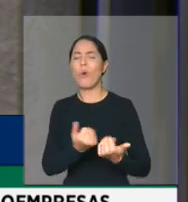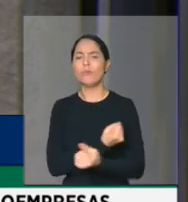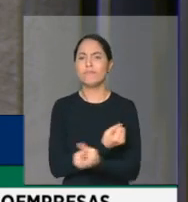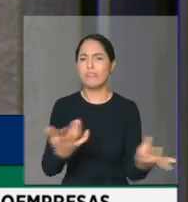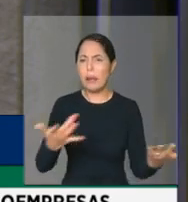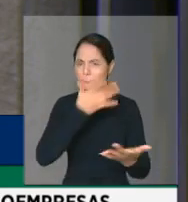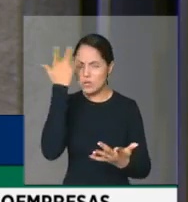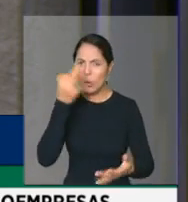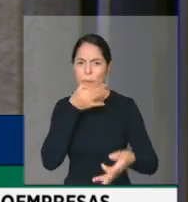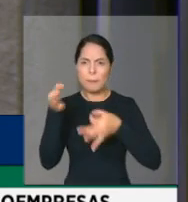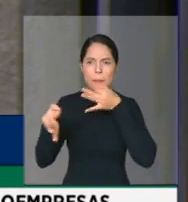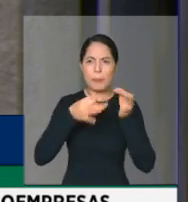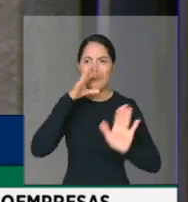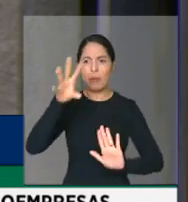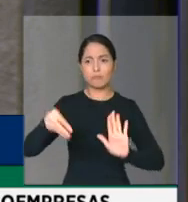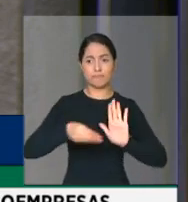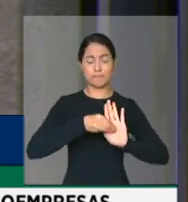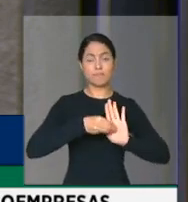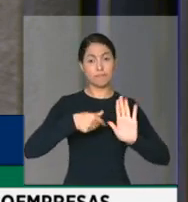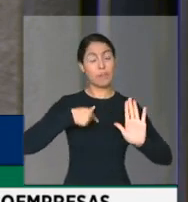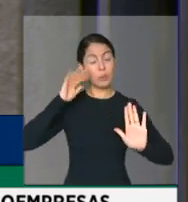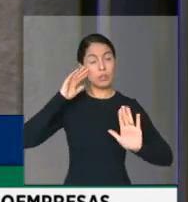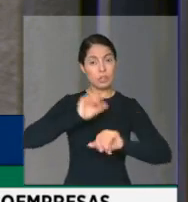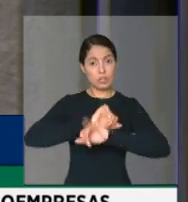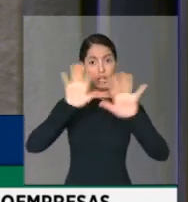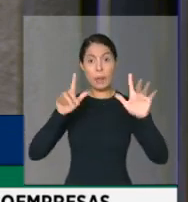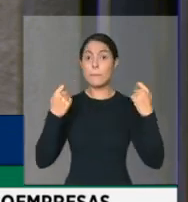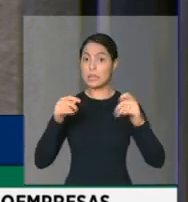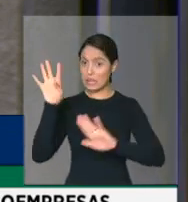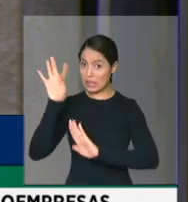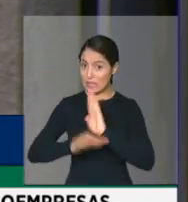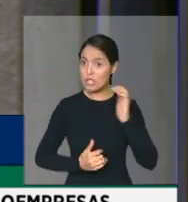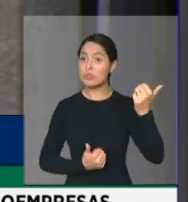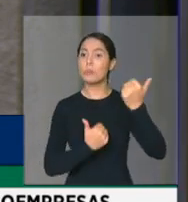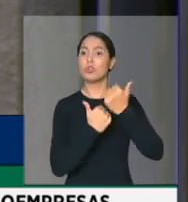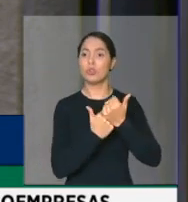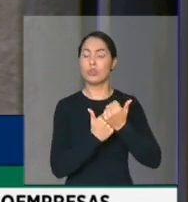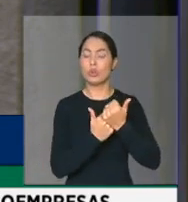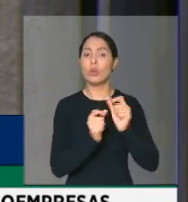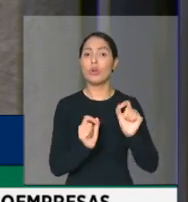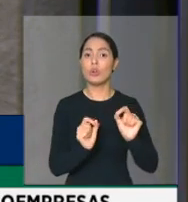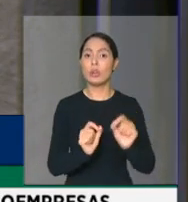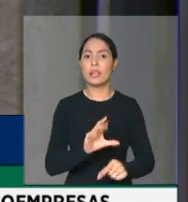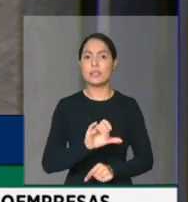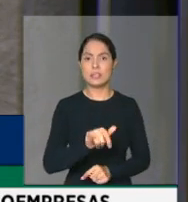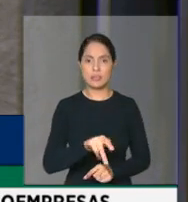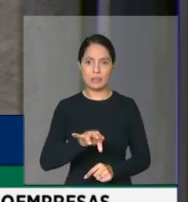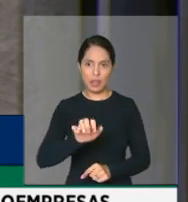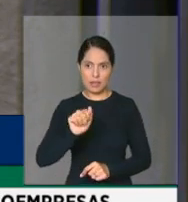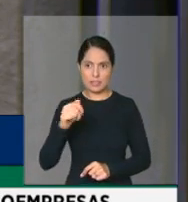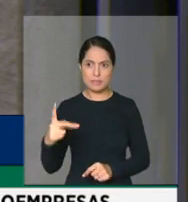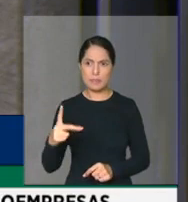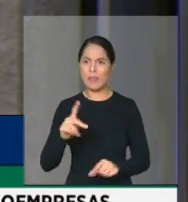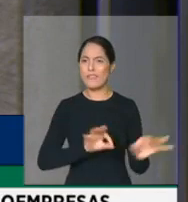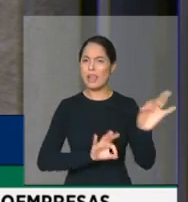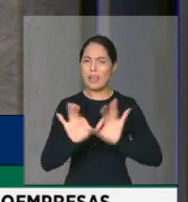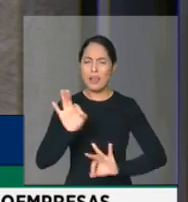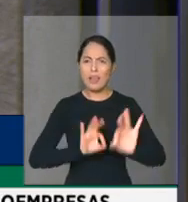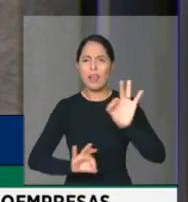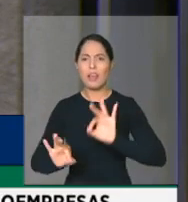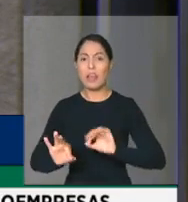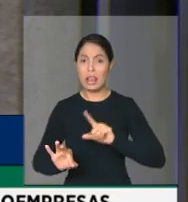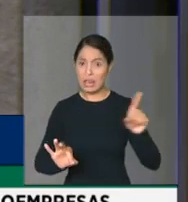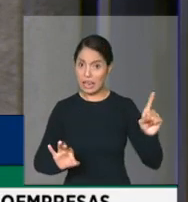oferecidas ao projeto, entendi pela formulação de um substitutivo oferecido pela CETASP, fazendo modificações ao texto recebido do